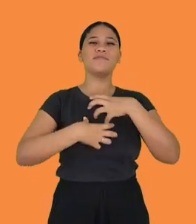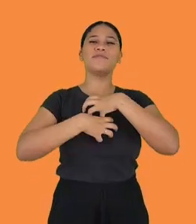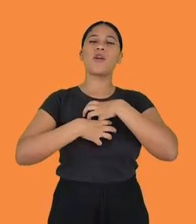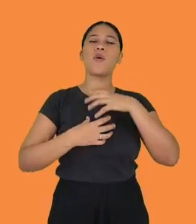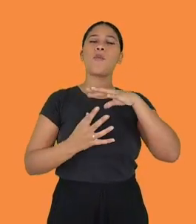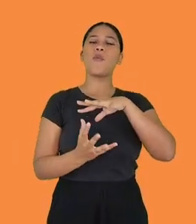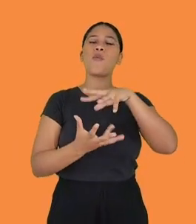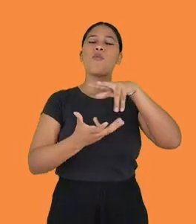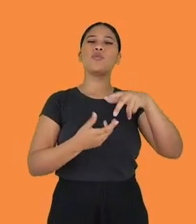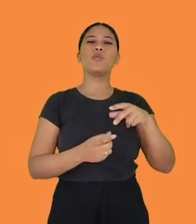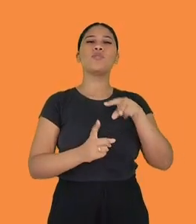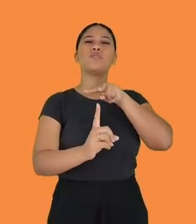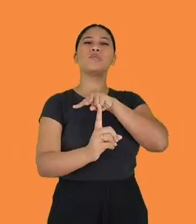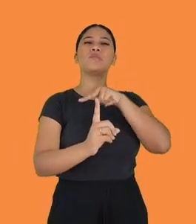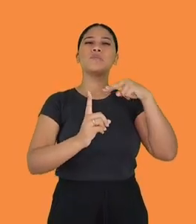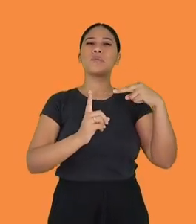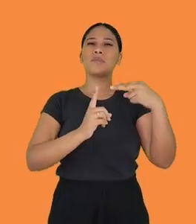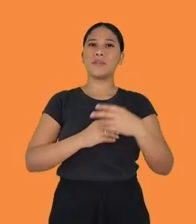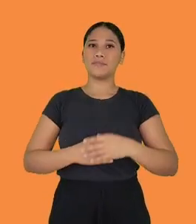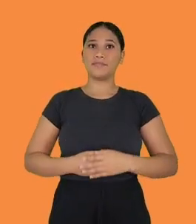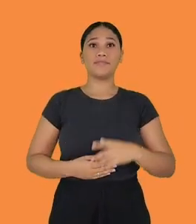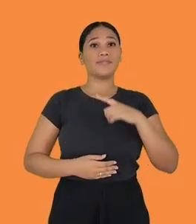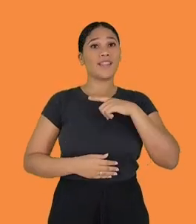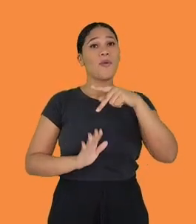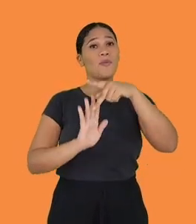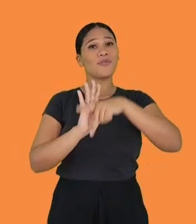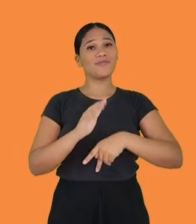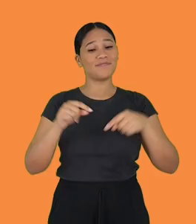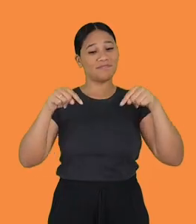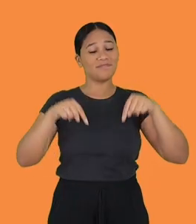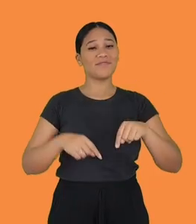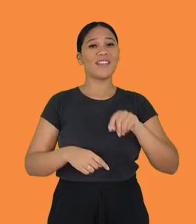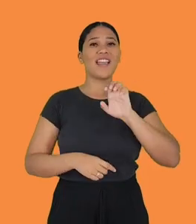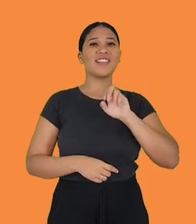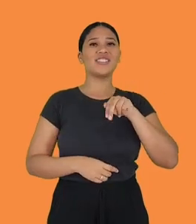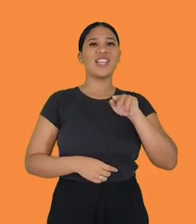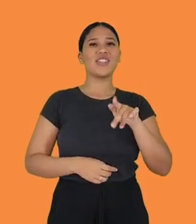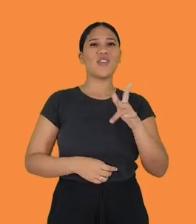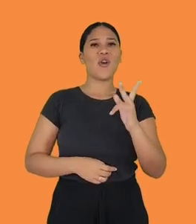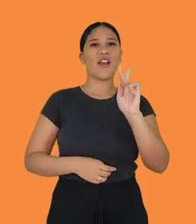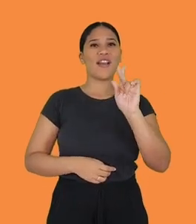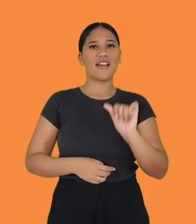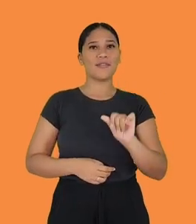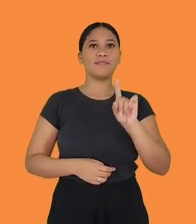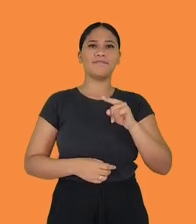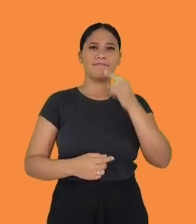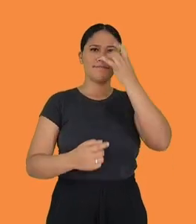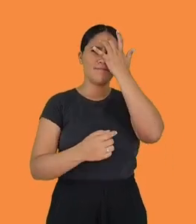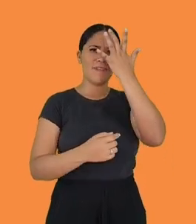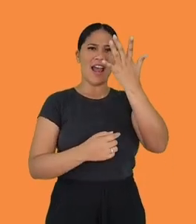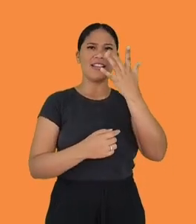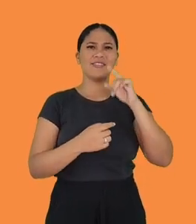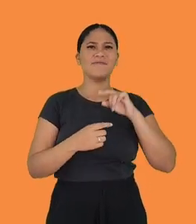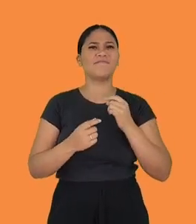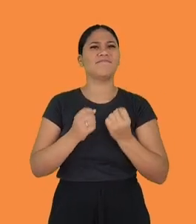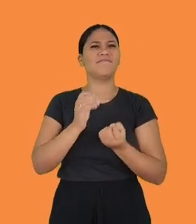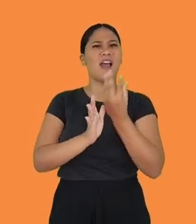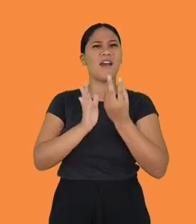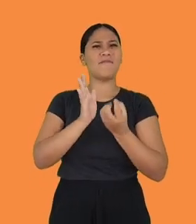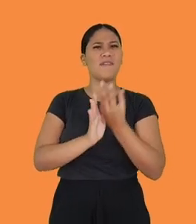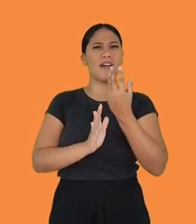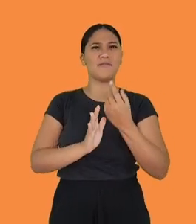público e ampliar sua forma de olhar o mundo. Por isso, existe o programa Engenhoca, com atividades fáceis